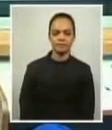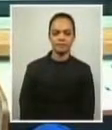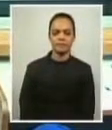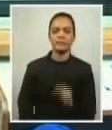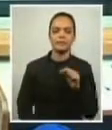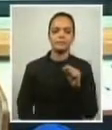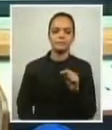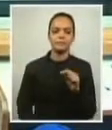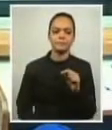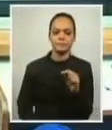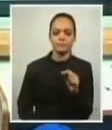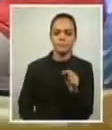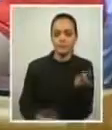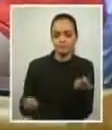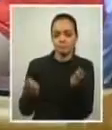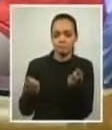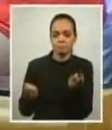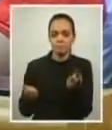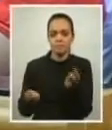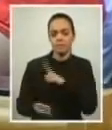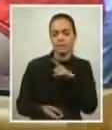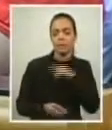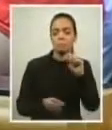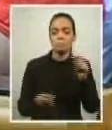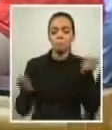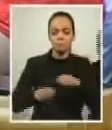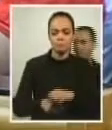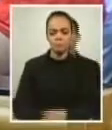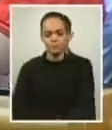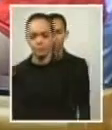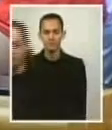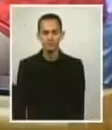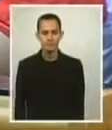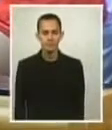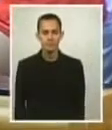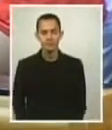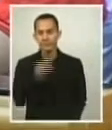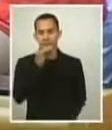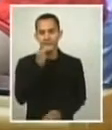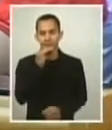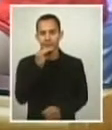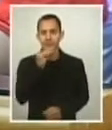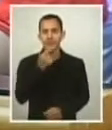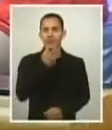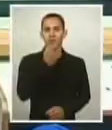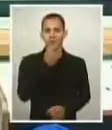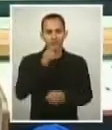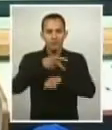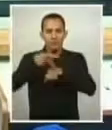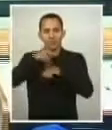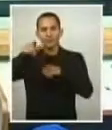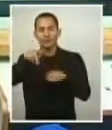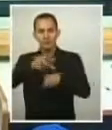e se intese detém o poder E no caso da Inglaterra e em outros